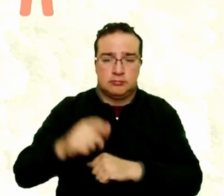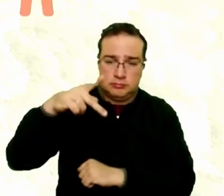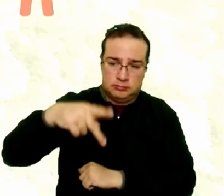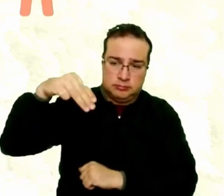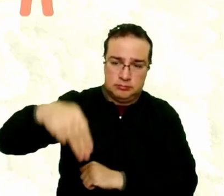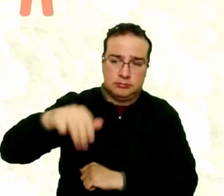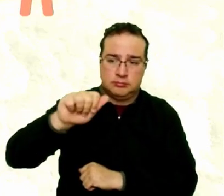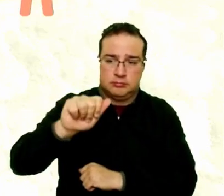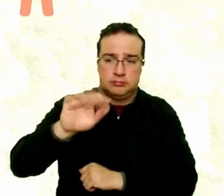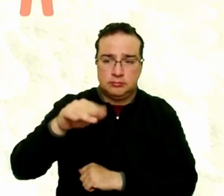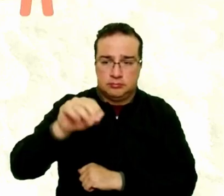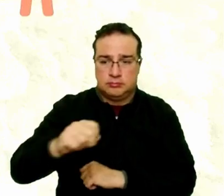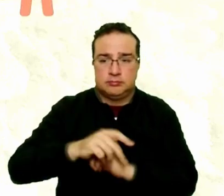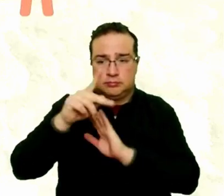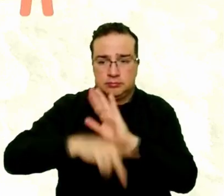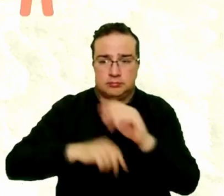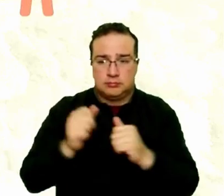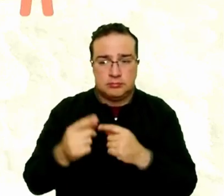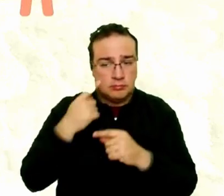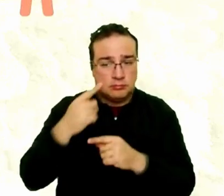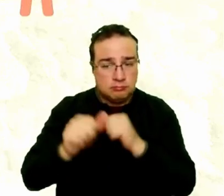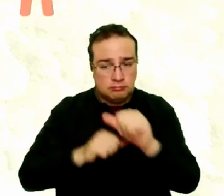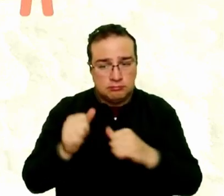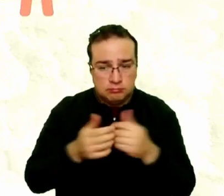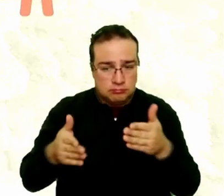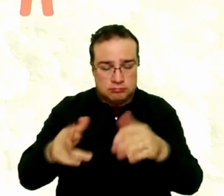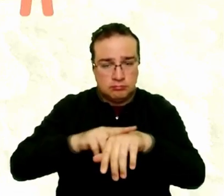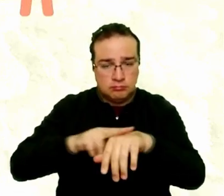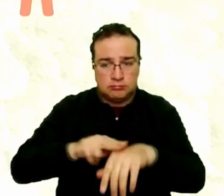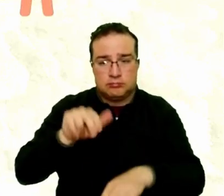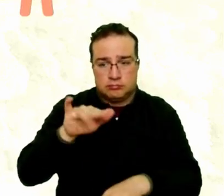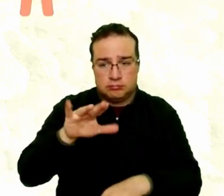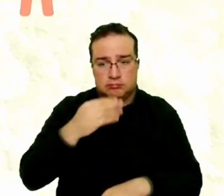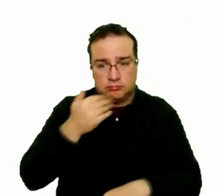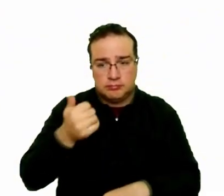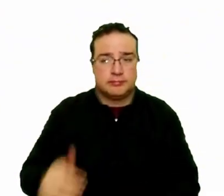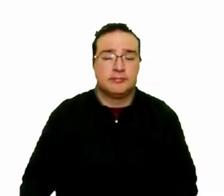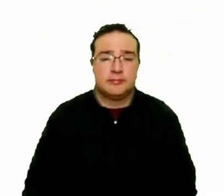Arthur Thomas, o projeto do parque como potencializador do corredor verde urbano.